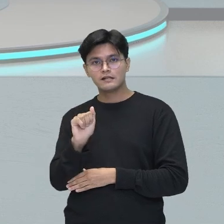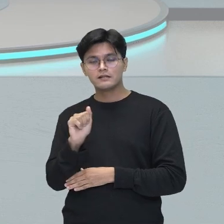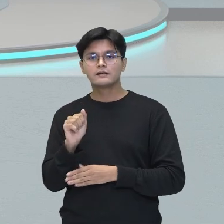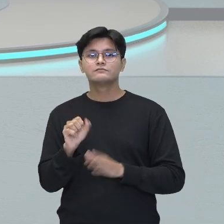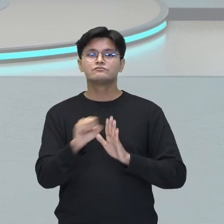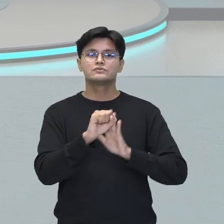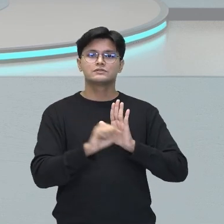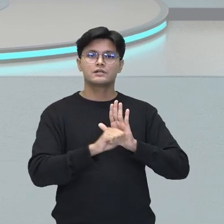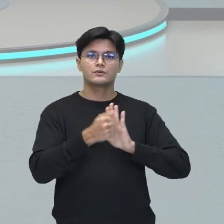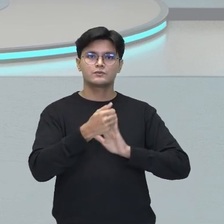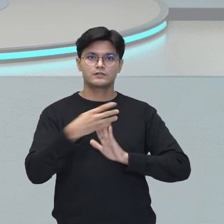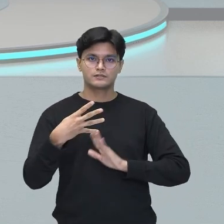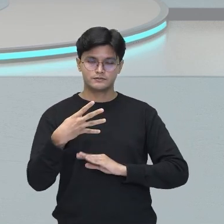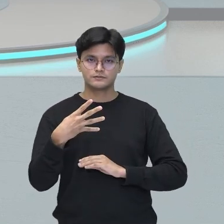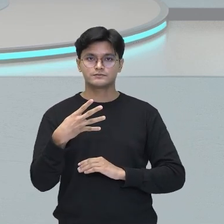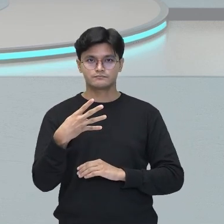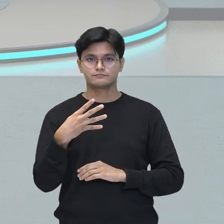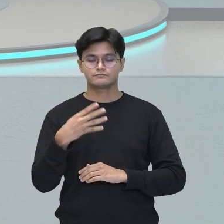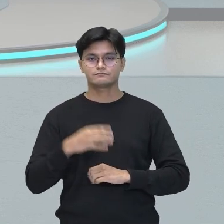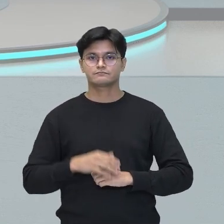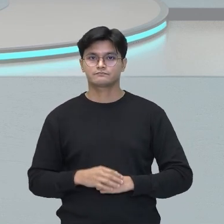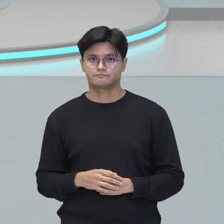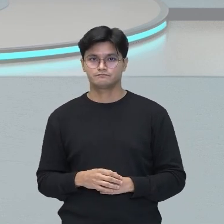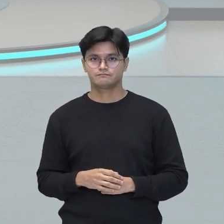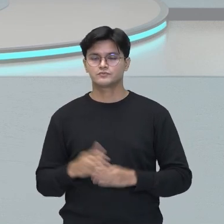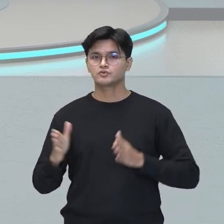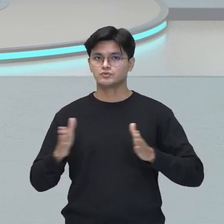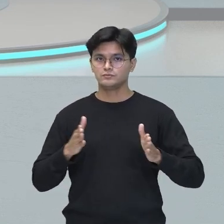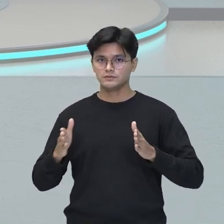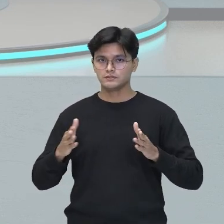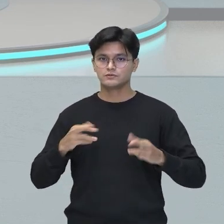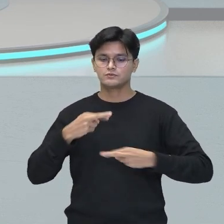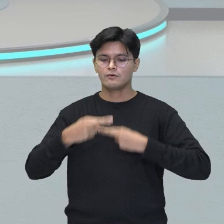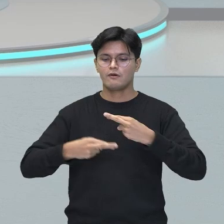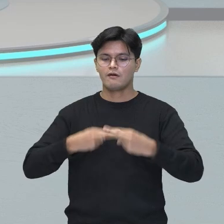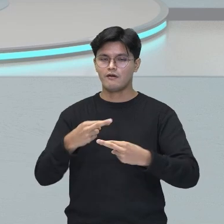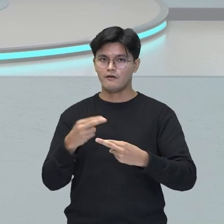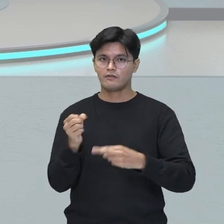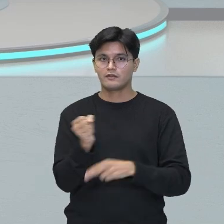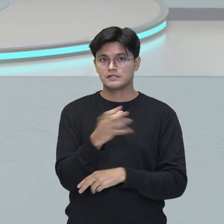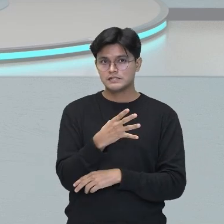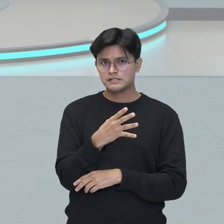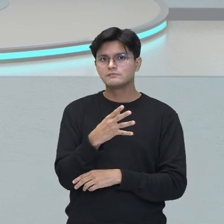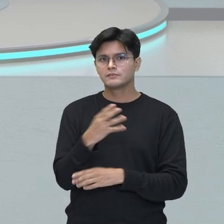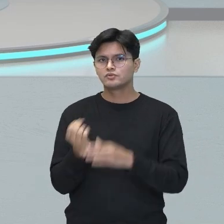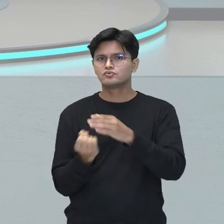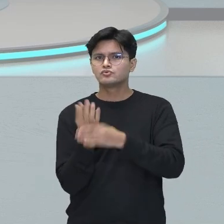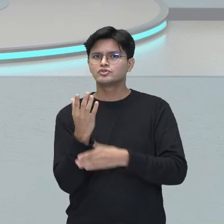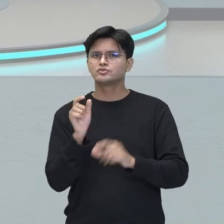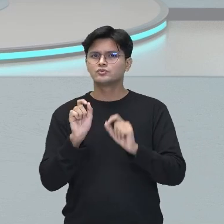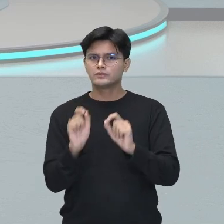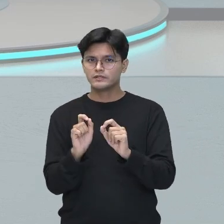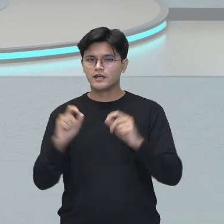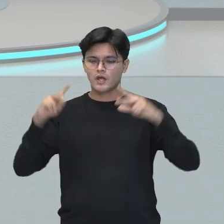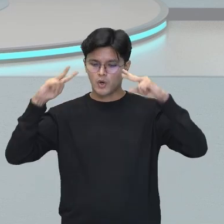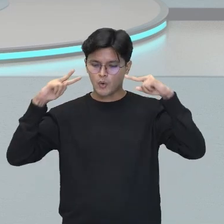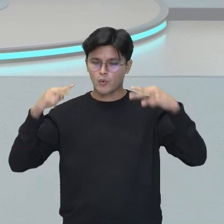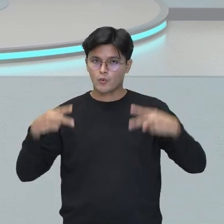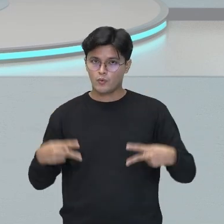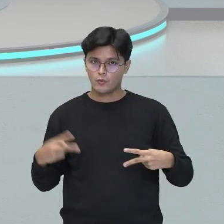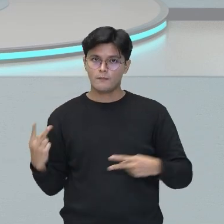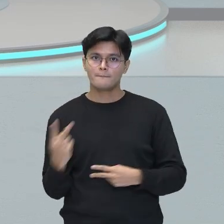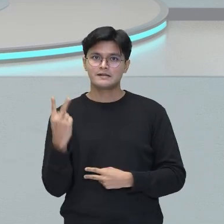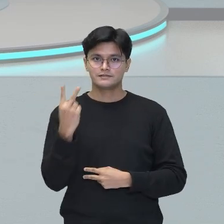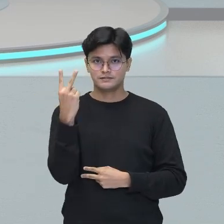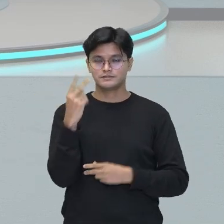14 dentro do renascimento né nasceu o humanismo que é um